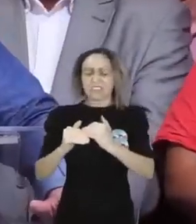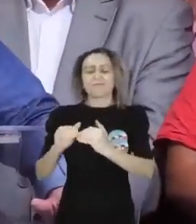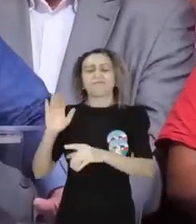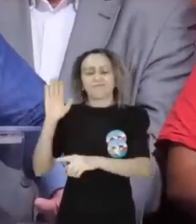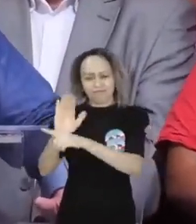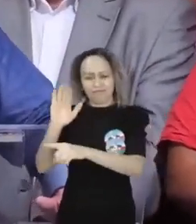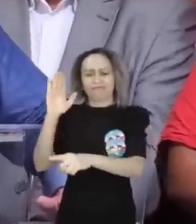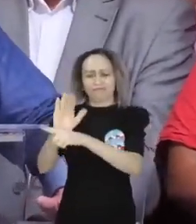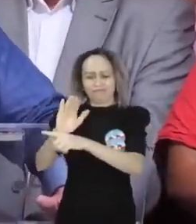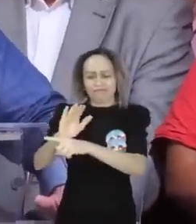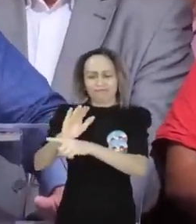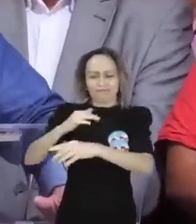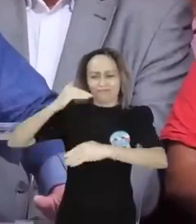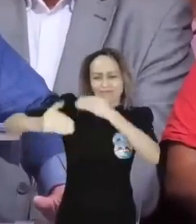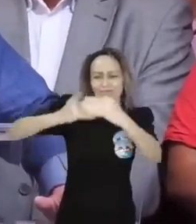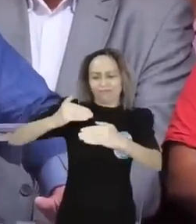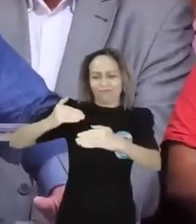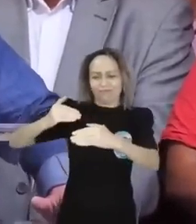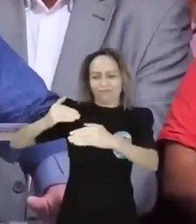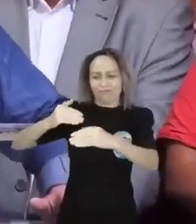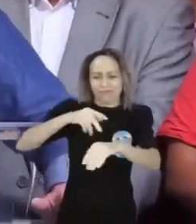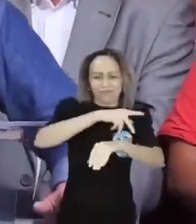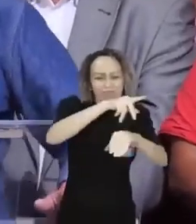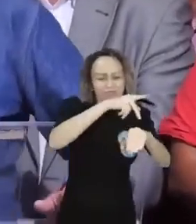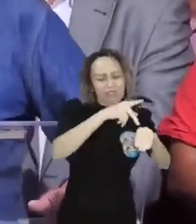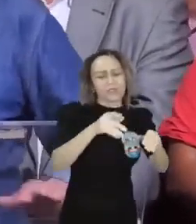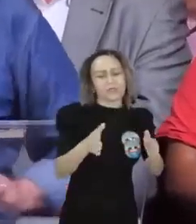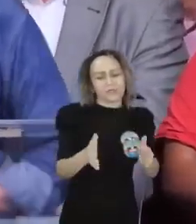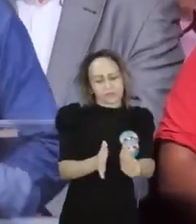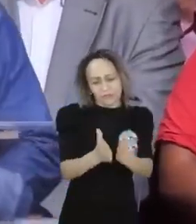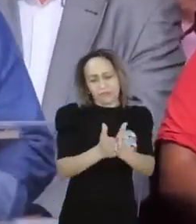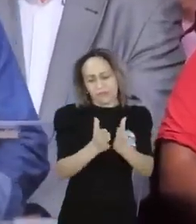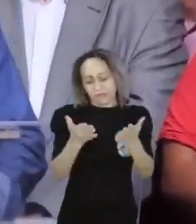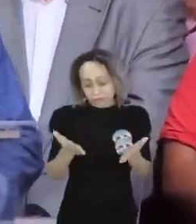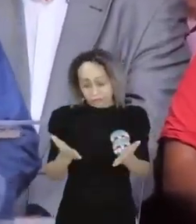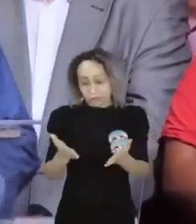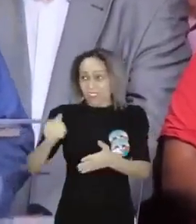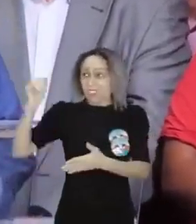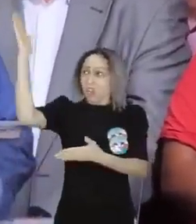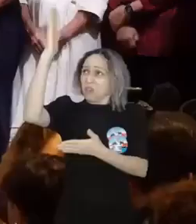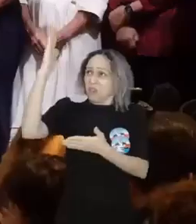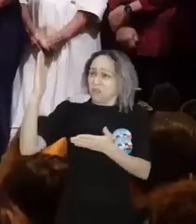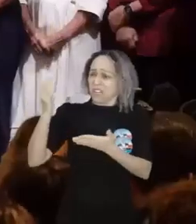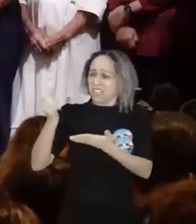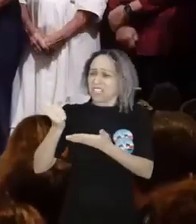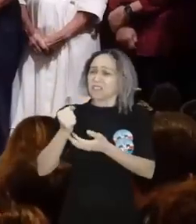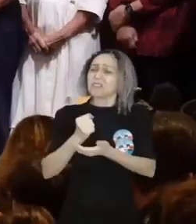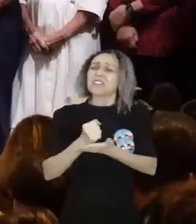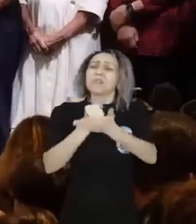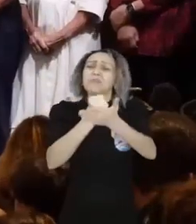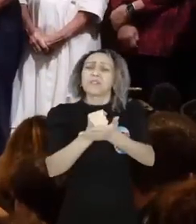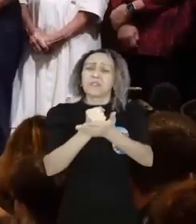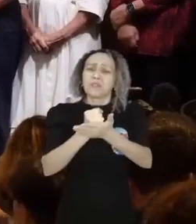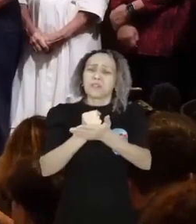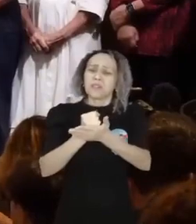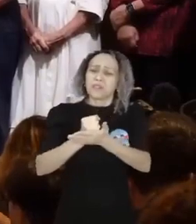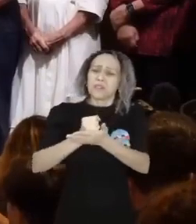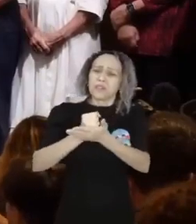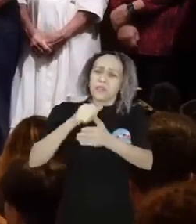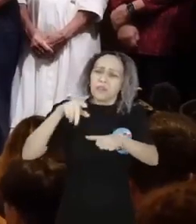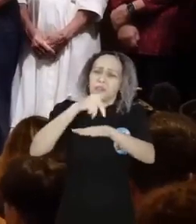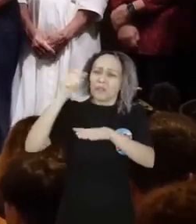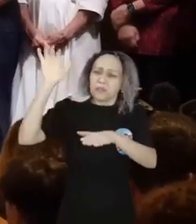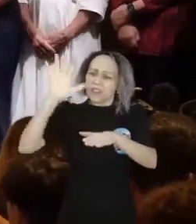desenvolvimento dos países mais pobres. O Brasil que apoiou o desenvolvimento dos países africanos por meio de